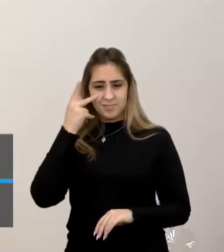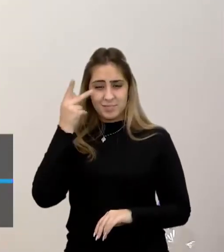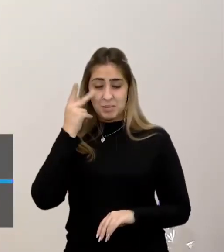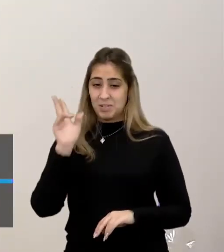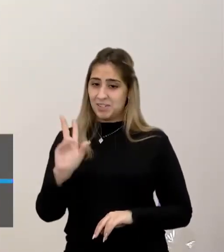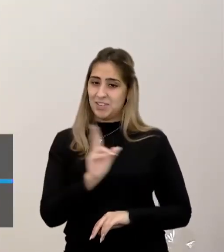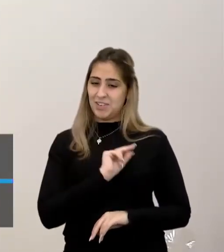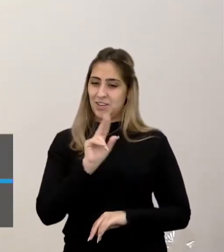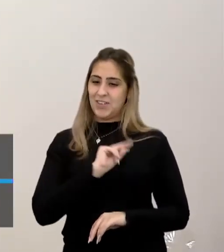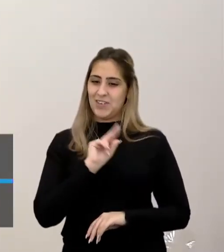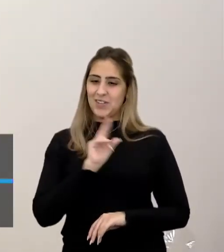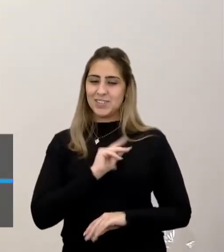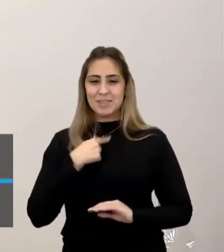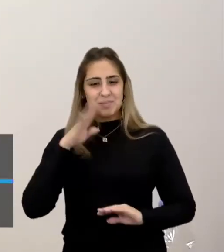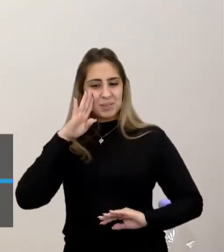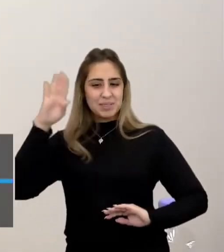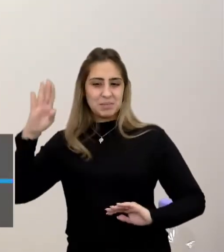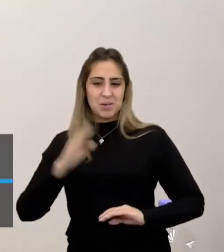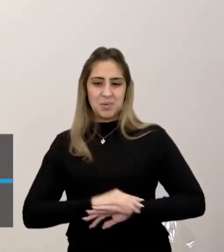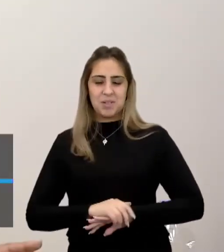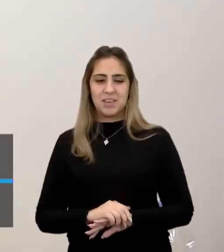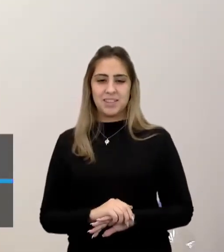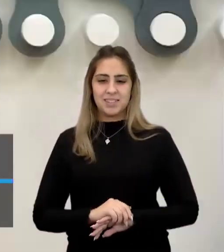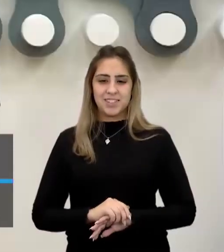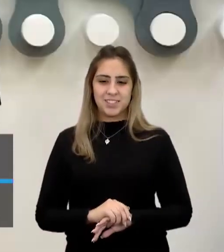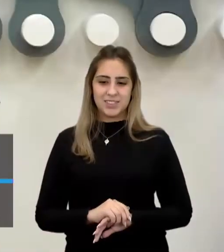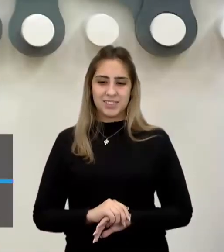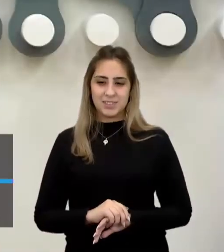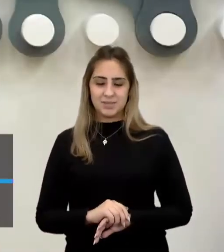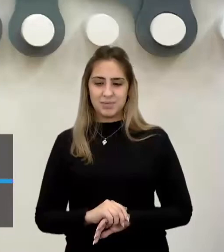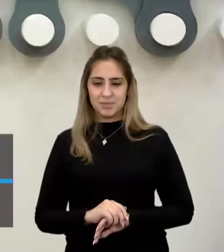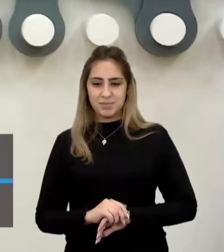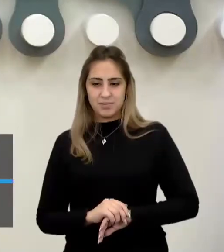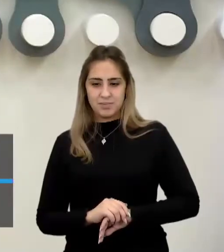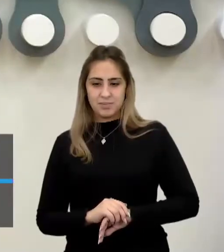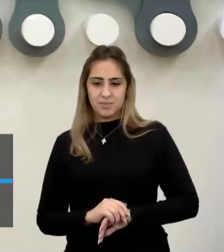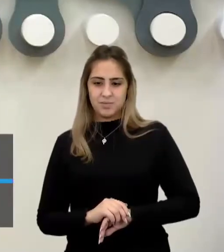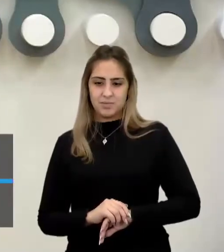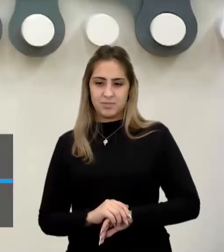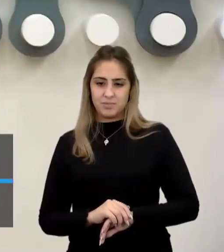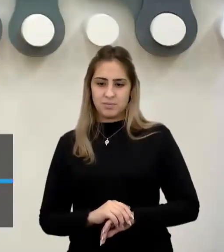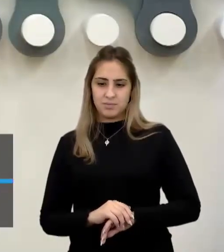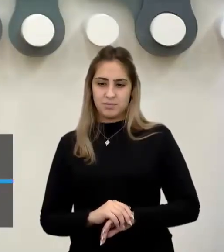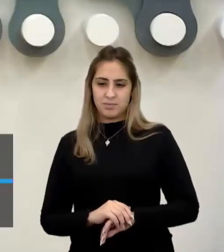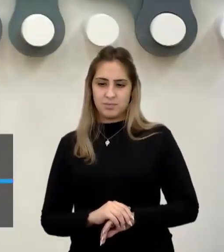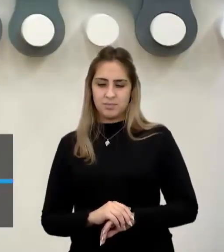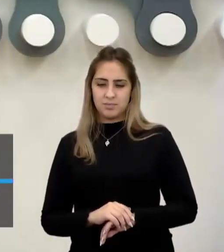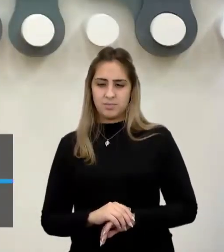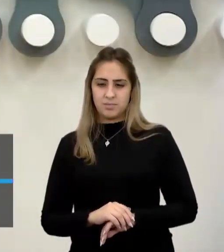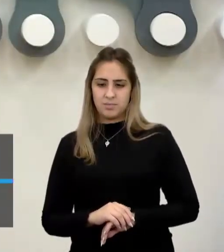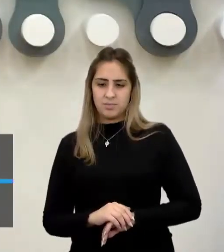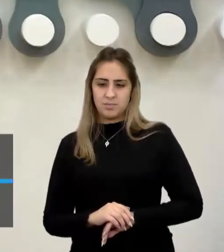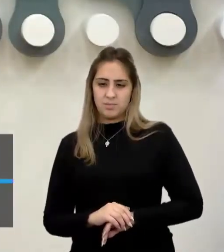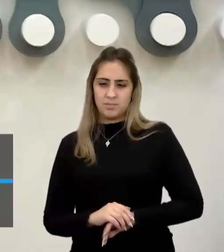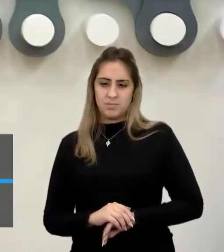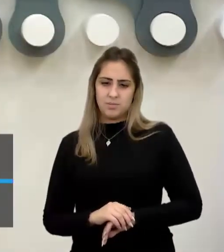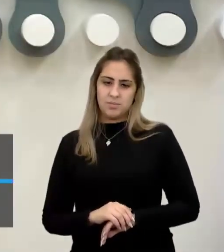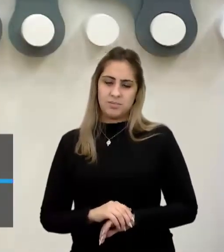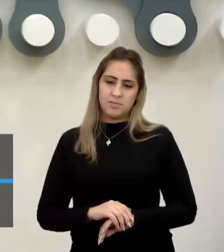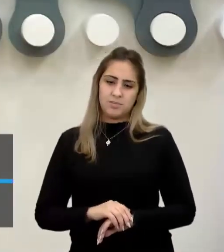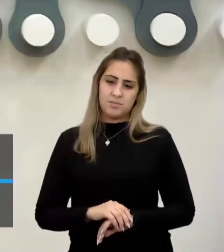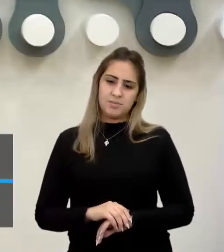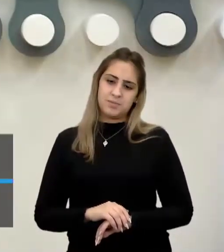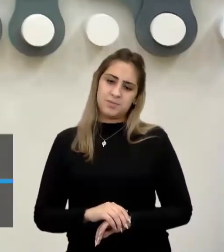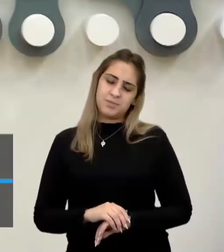então. Em São Paulo. Principalmente, né? Mas uma coisa que você falou que eu acho válida, que eu sempre falo para meus alunos, é